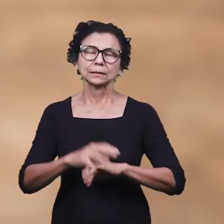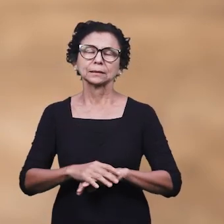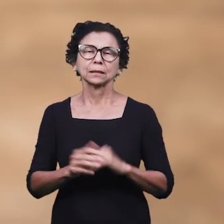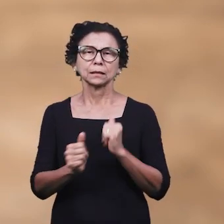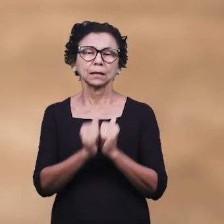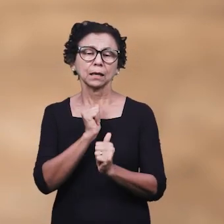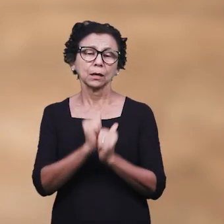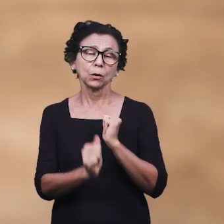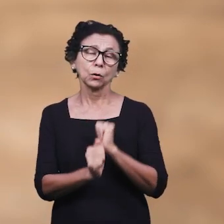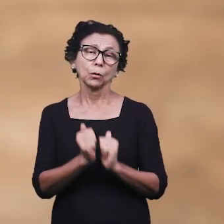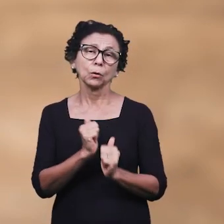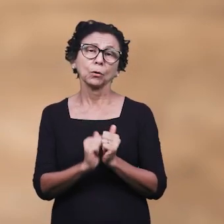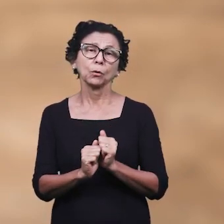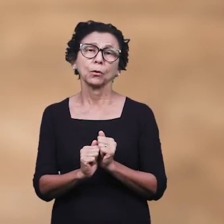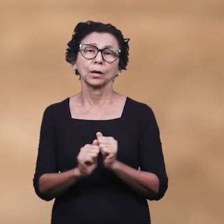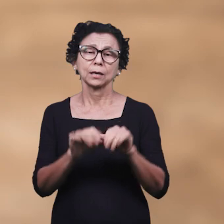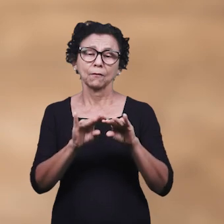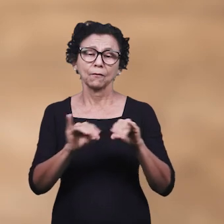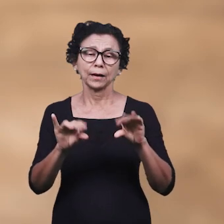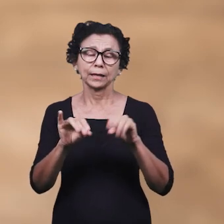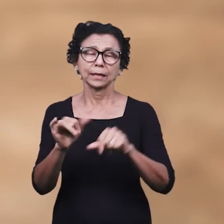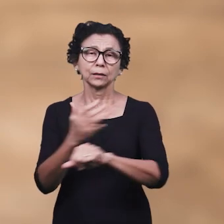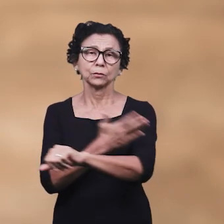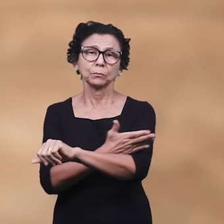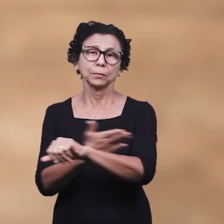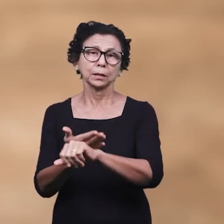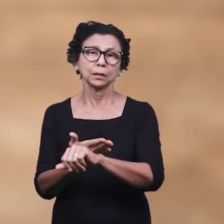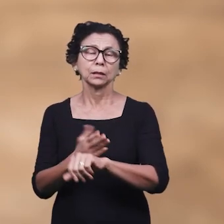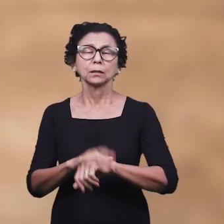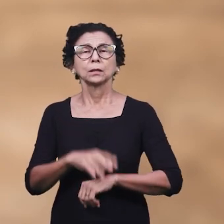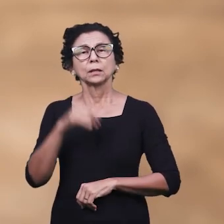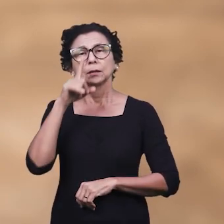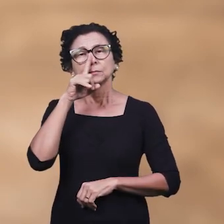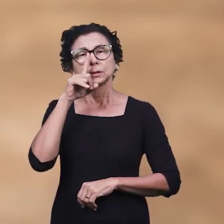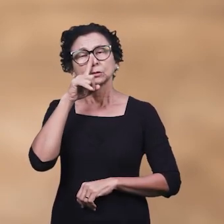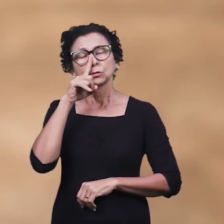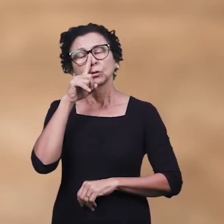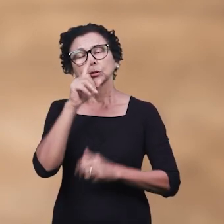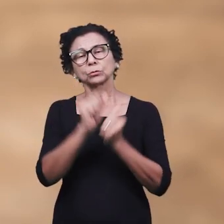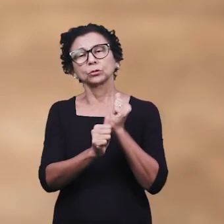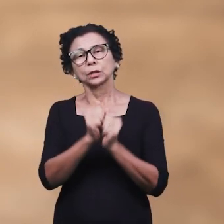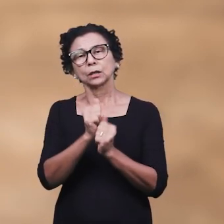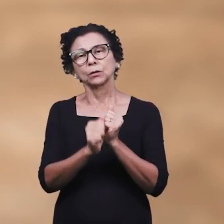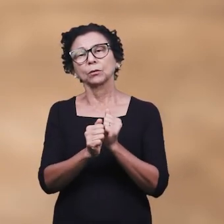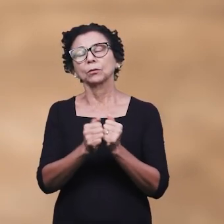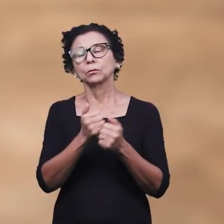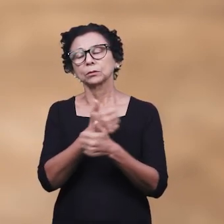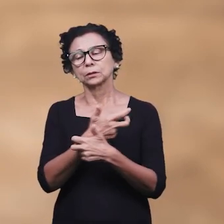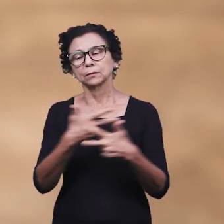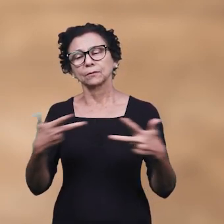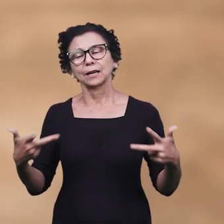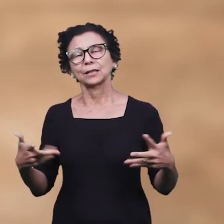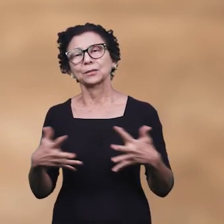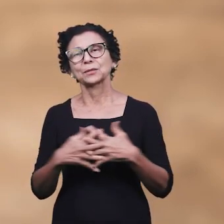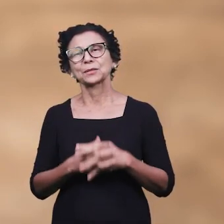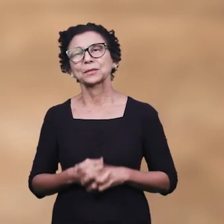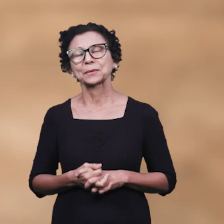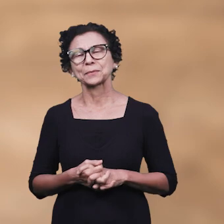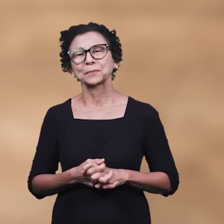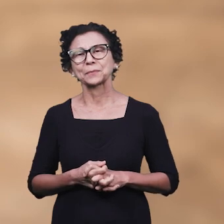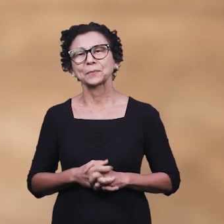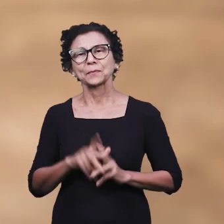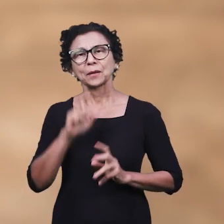farinha branca. Nos biscoitos, biscoito de arroz, biscoito de centeio, creme cracker, entre outros. Nos